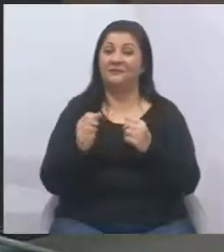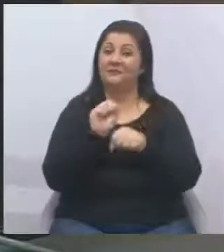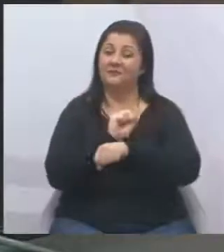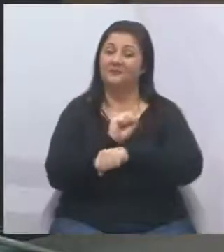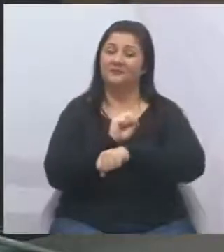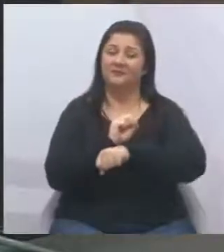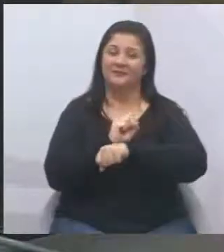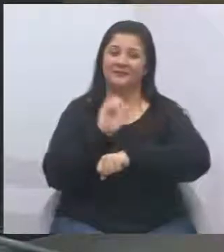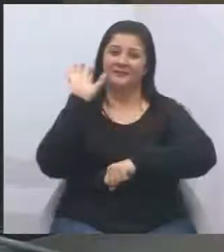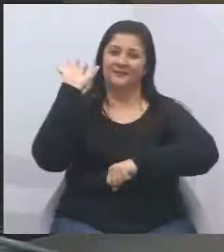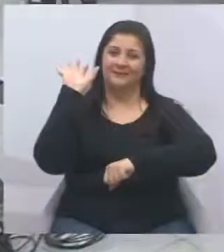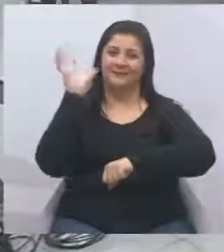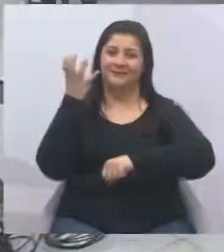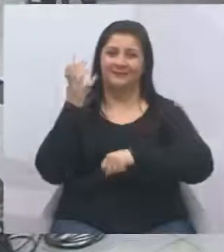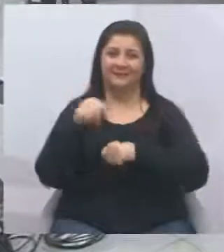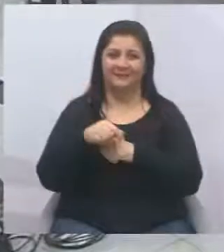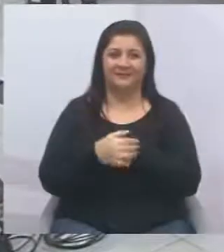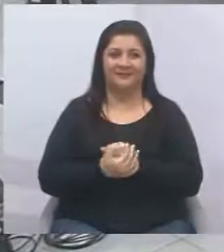município.